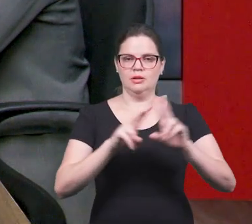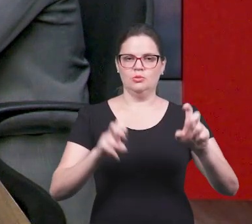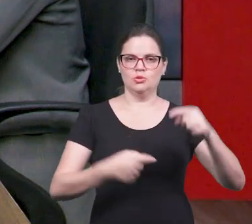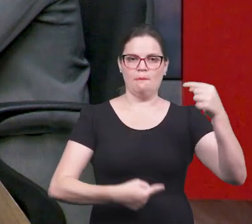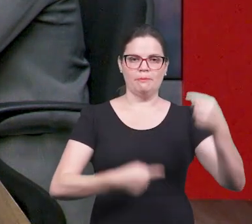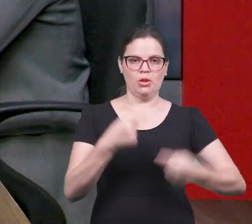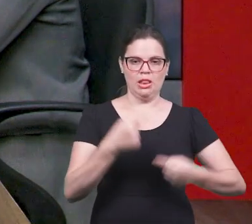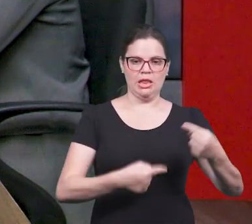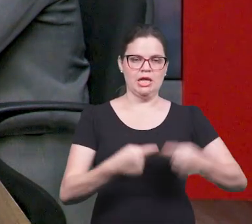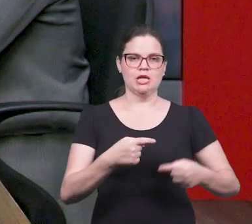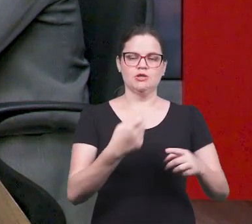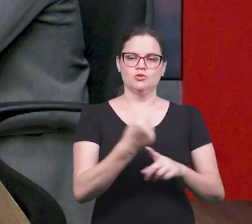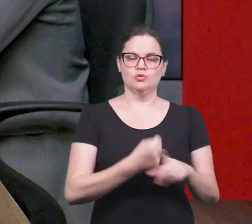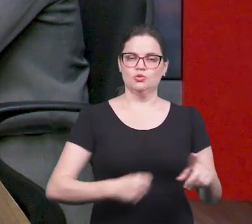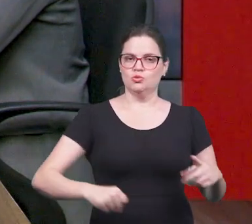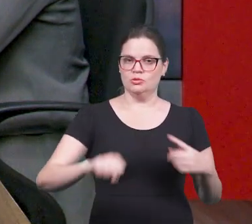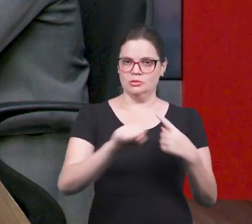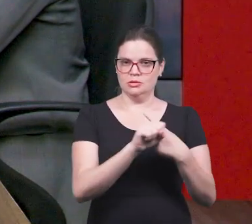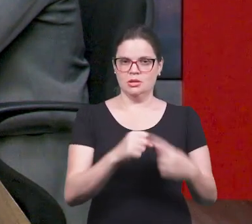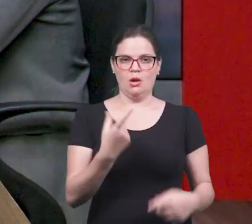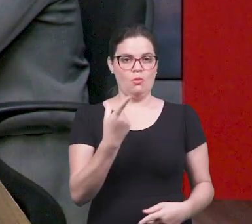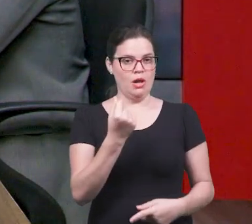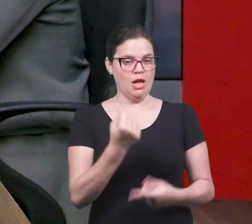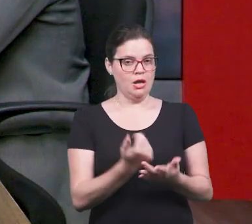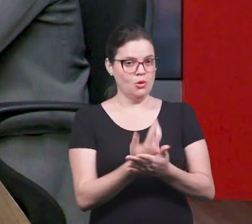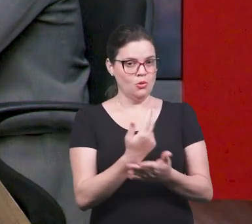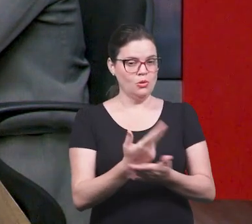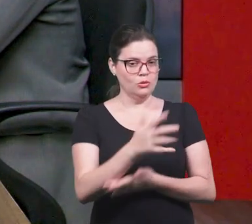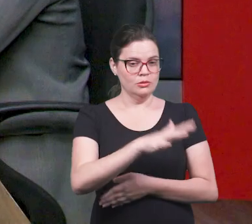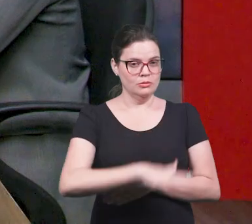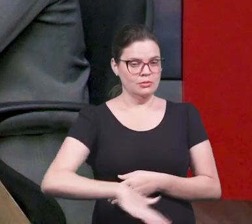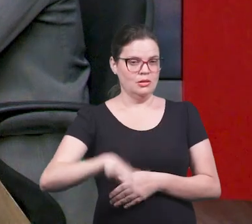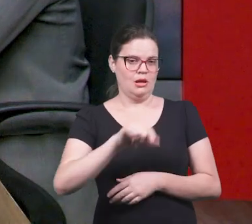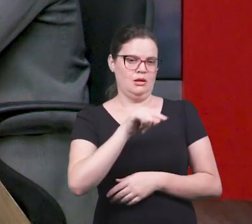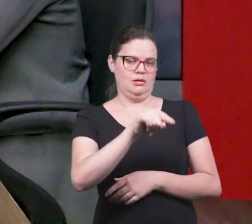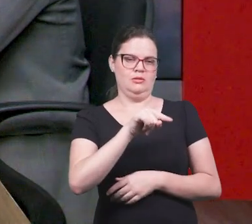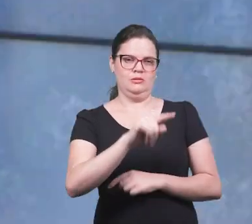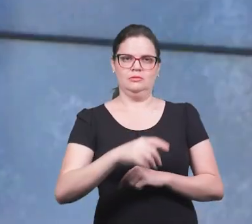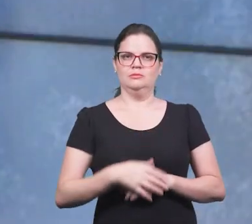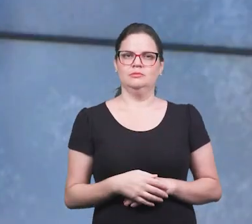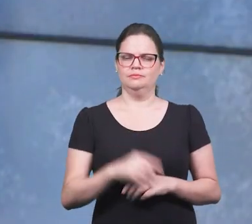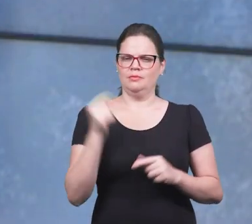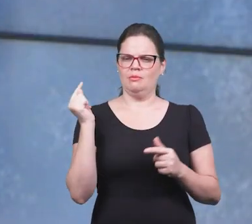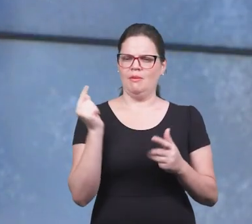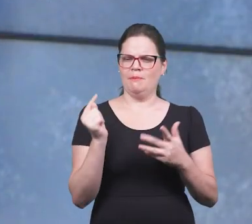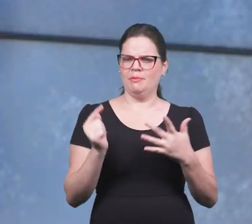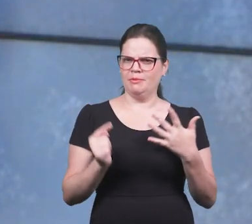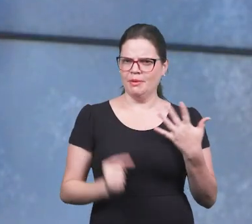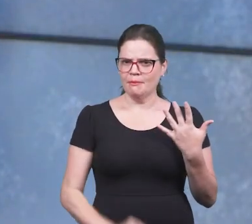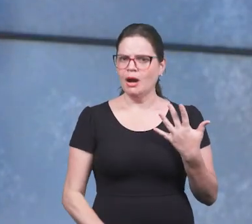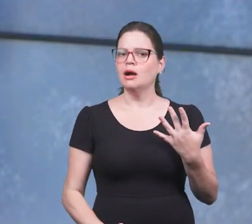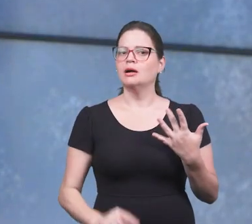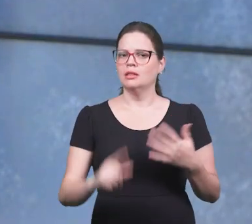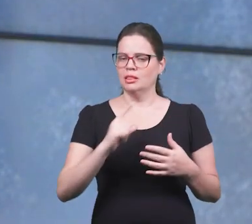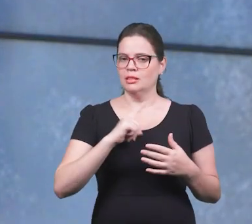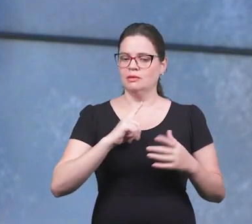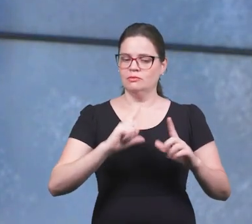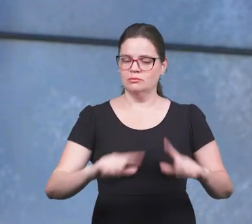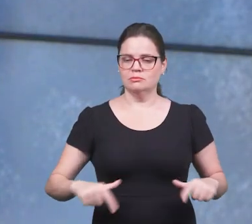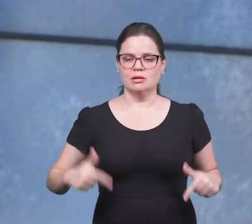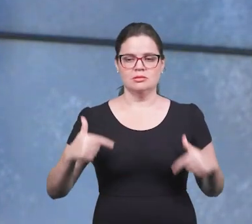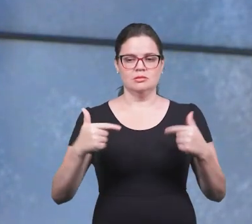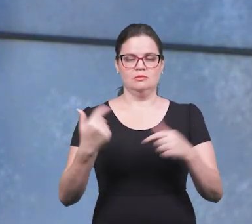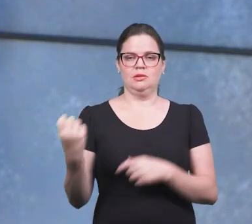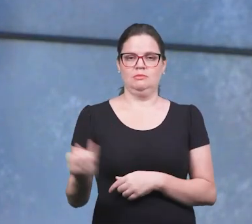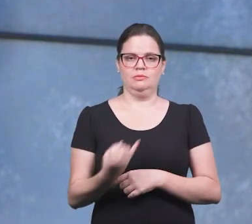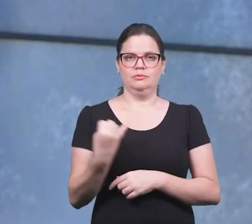campo social, em diversas áreas. Foi um fato muito importante